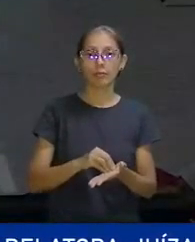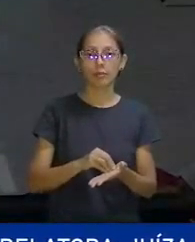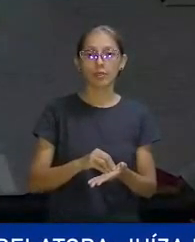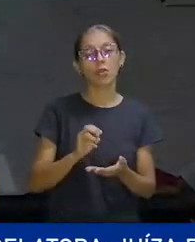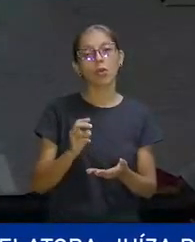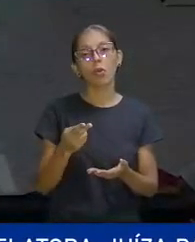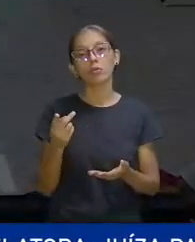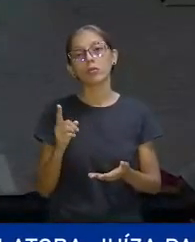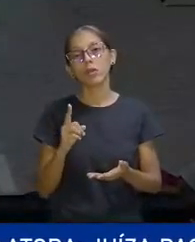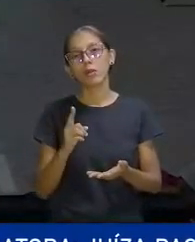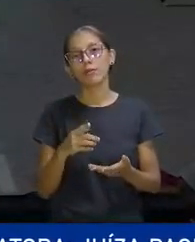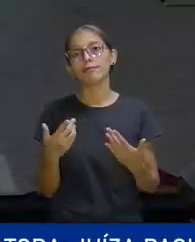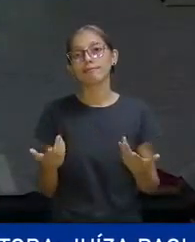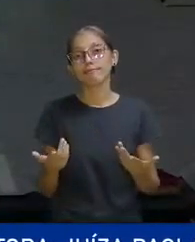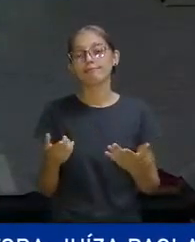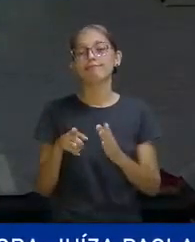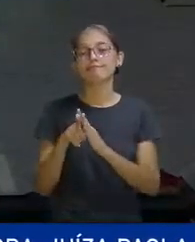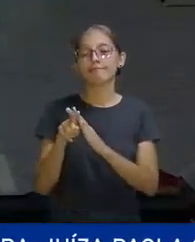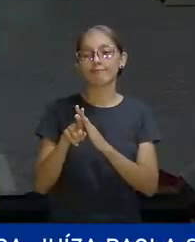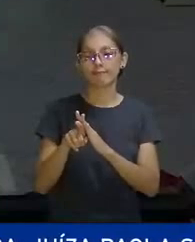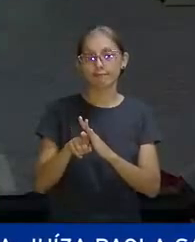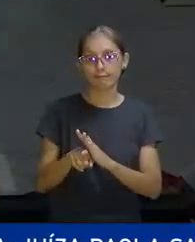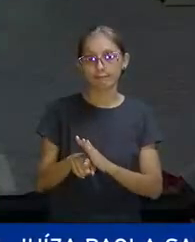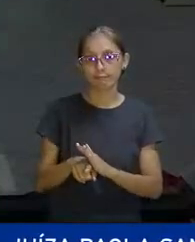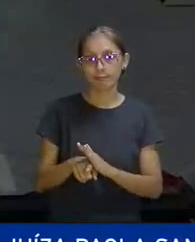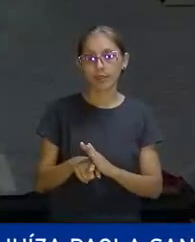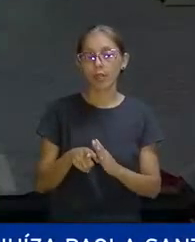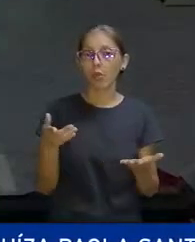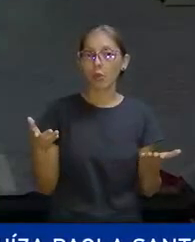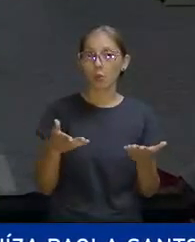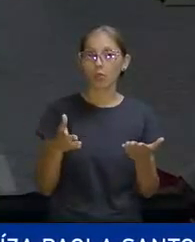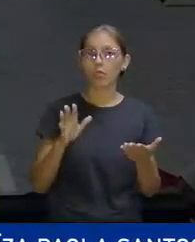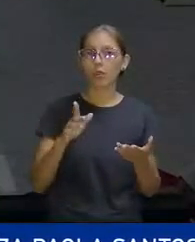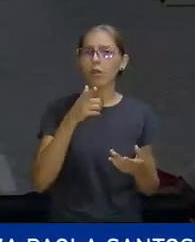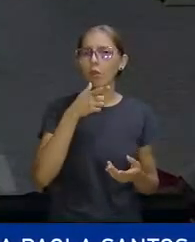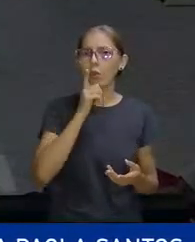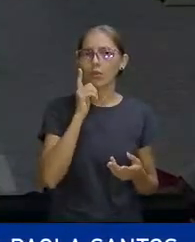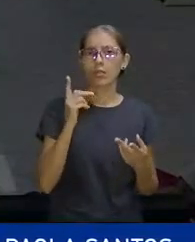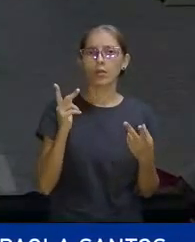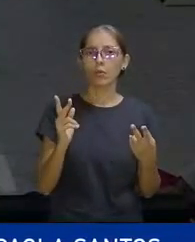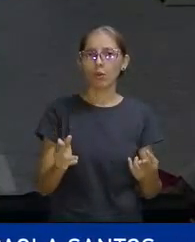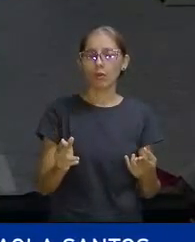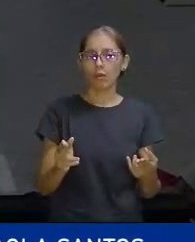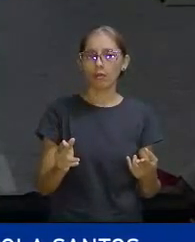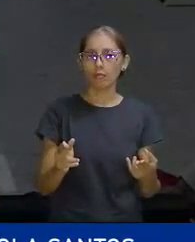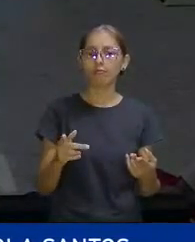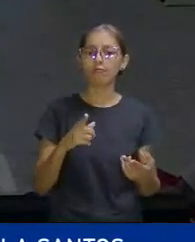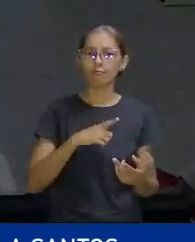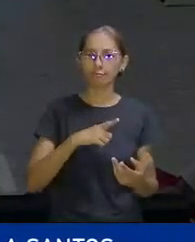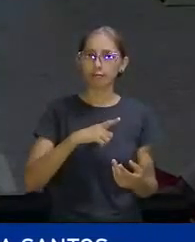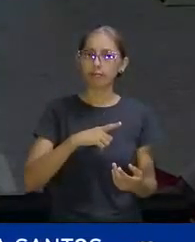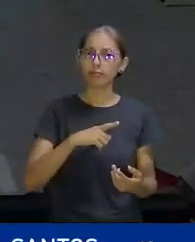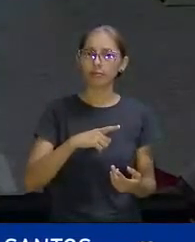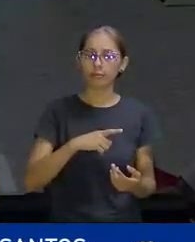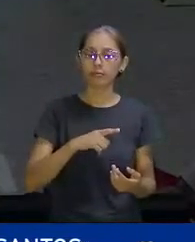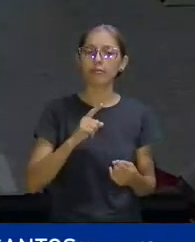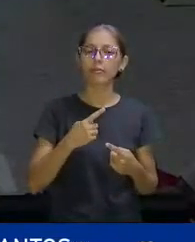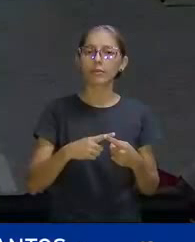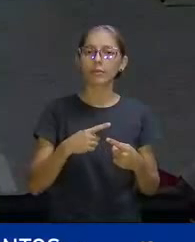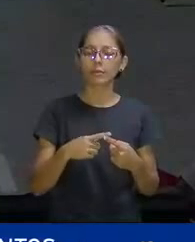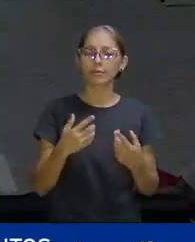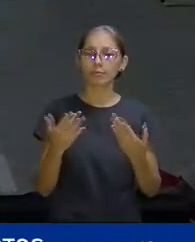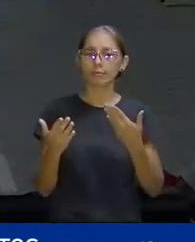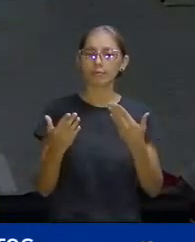do que aconteceu no julgamento anterior. Nós temos aqui uma situação, uma determinação, no sentido de que